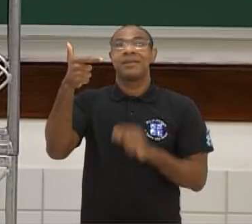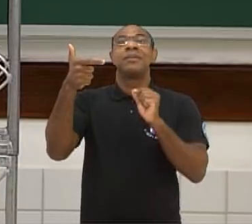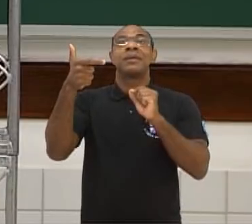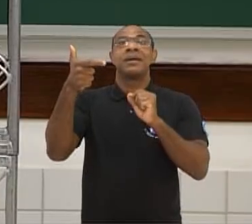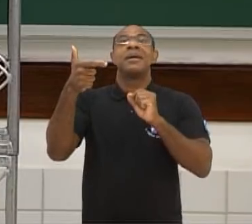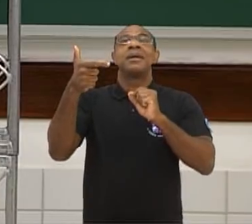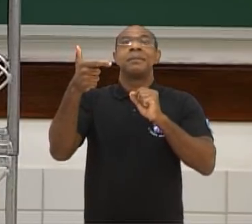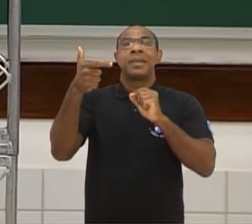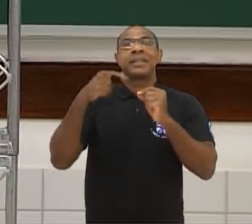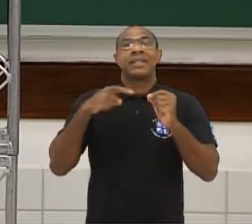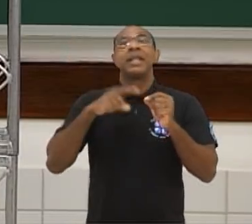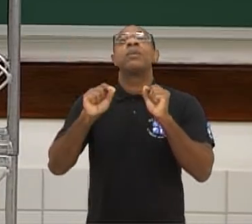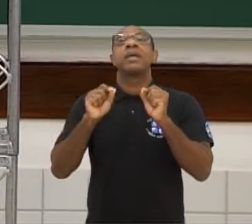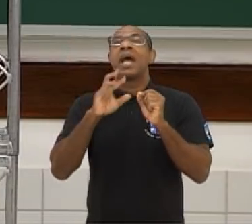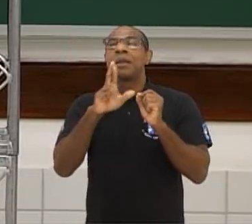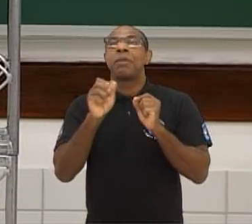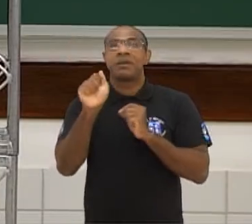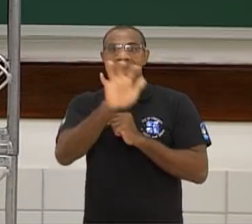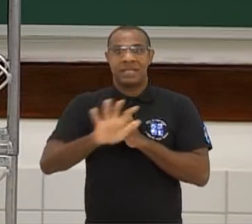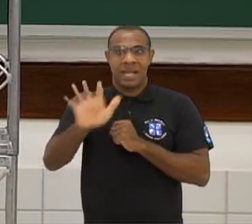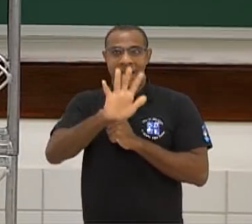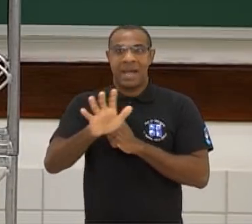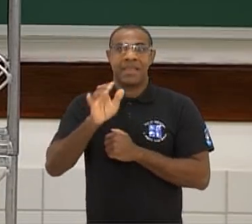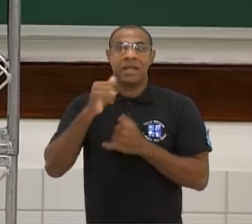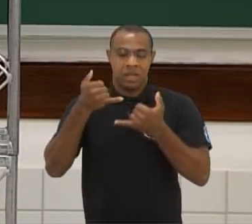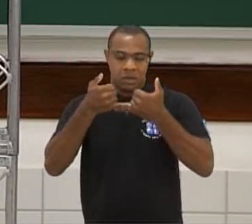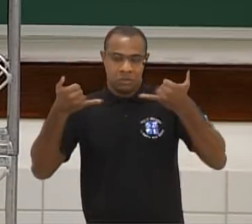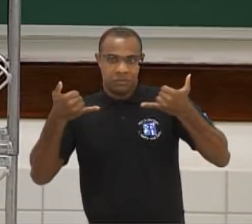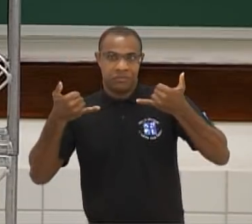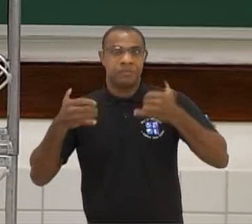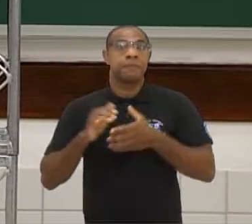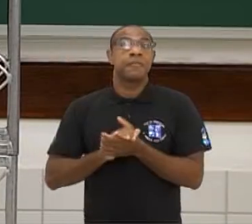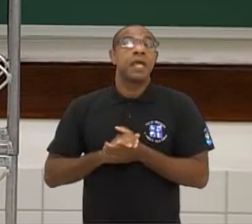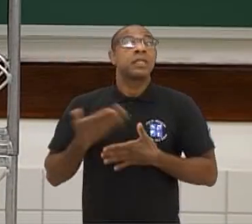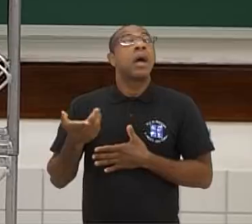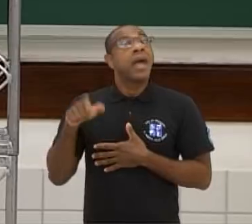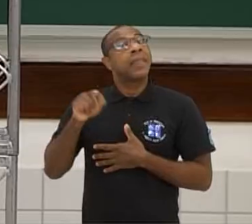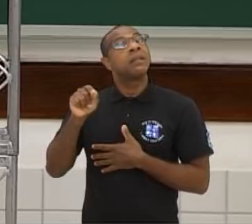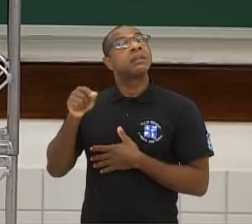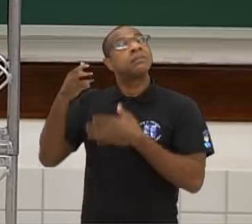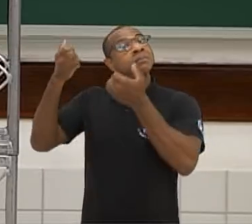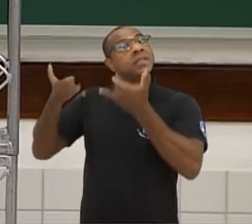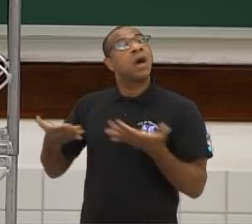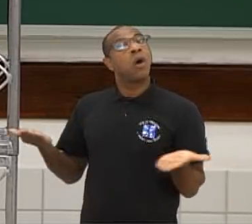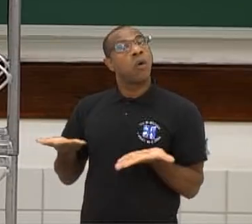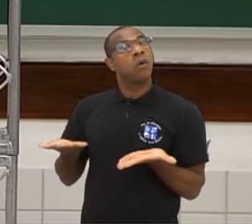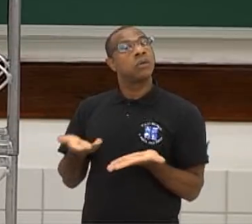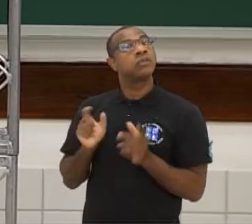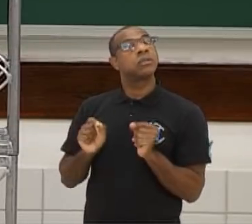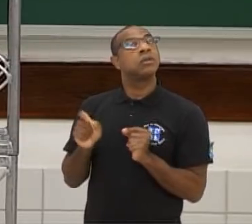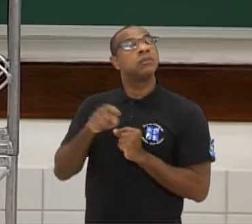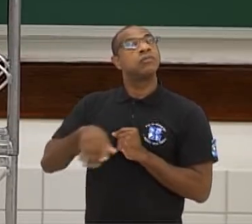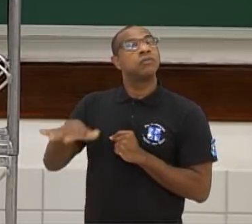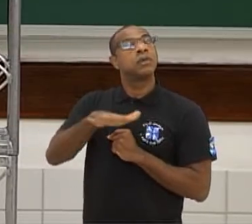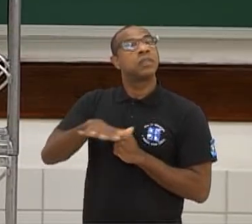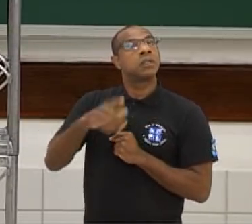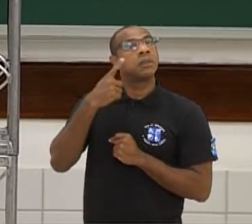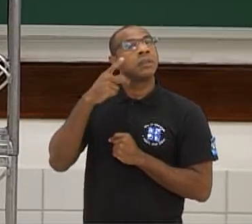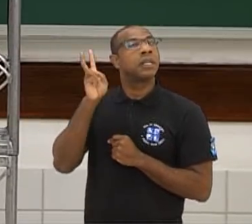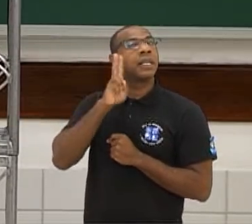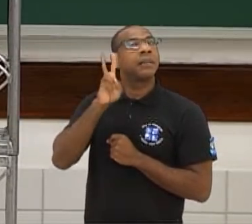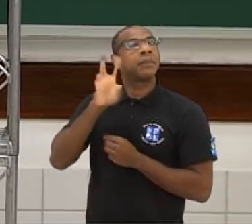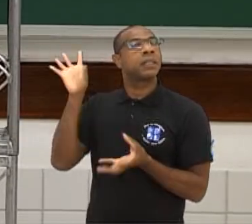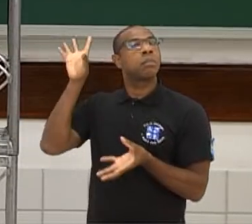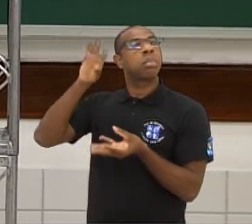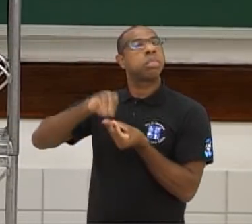certo? Bom, era isso que eu tinha para falar com vocês hoje, né? A gente fez uma